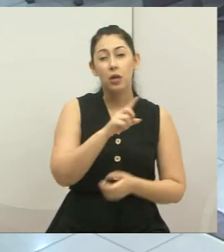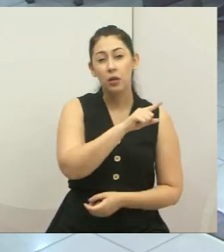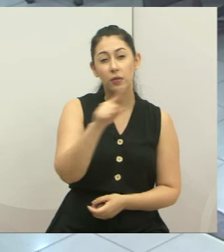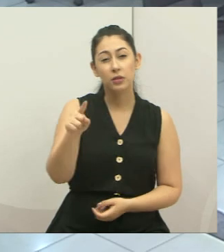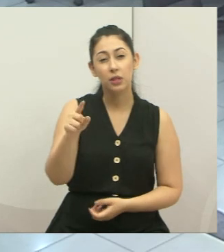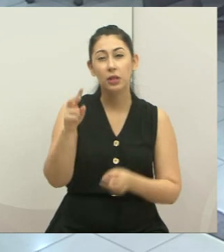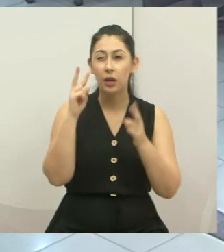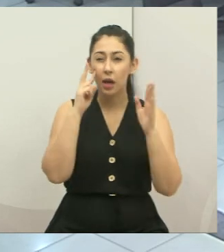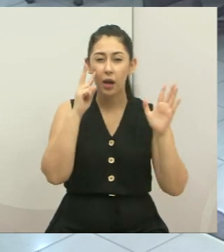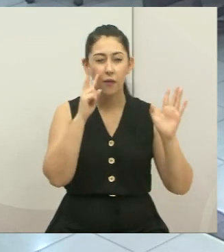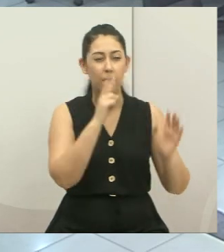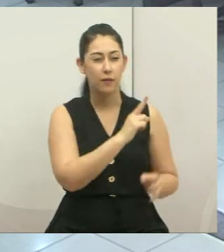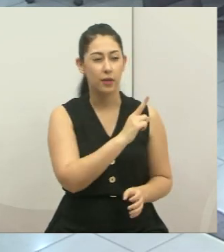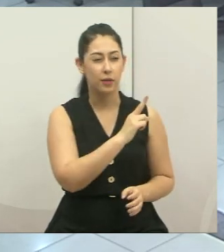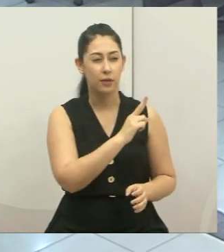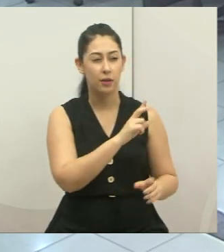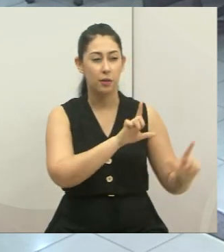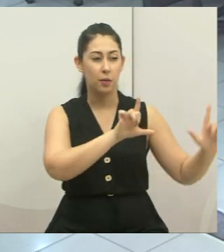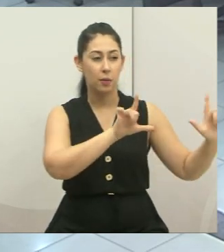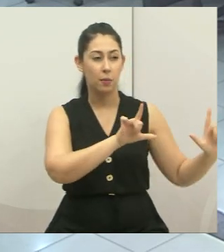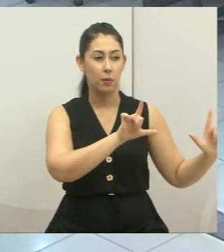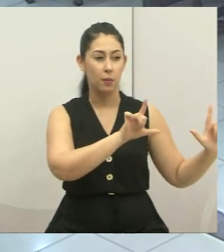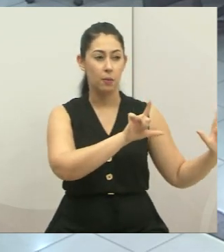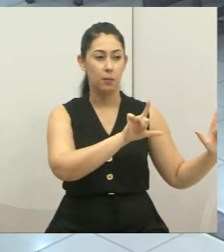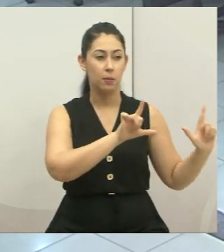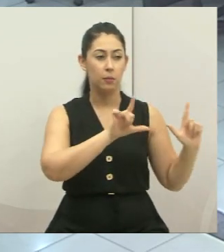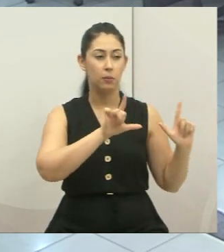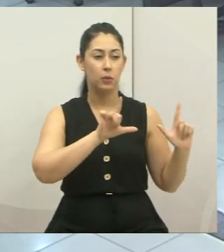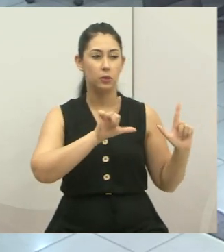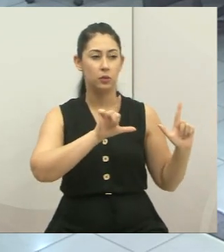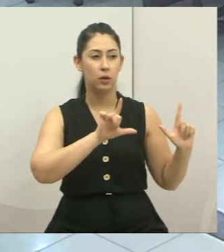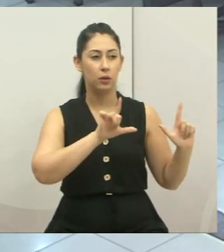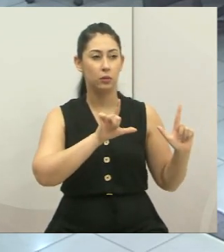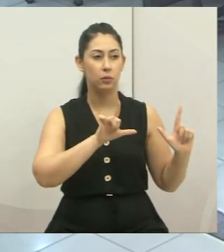tela que vai ser mostrado um e-mail.